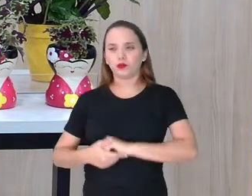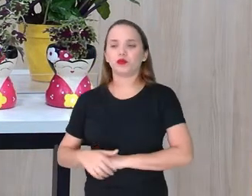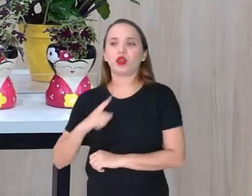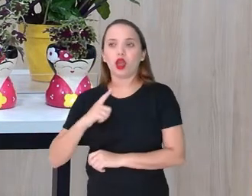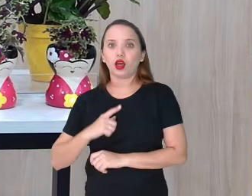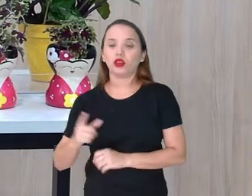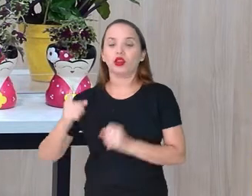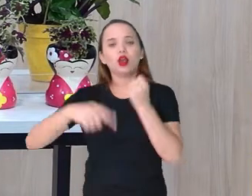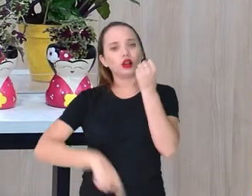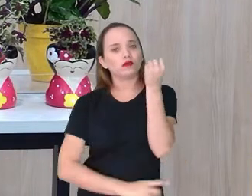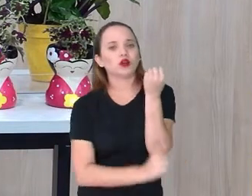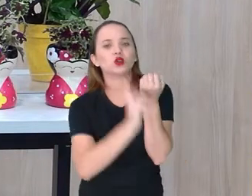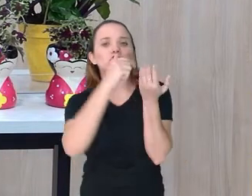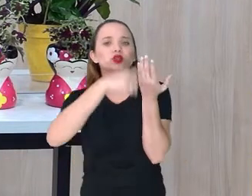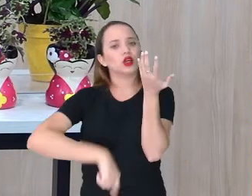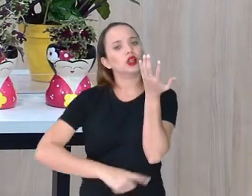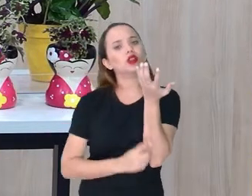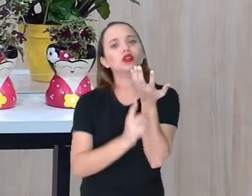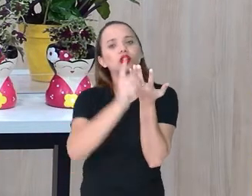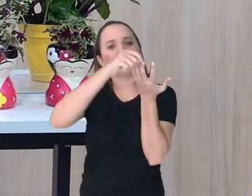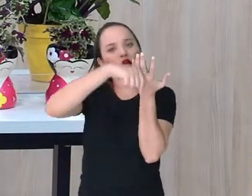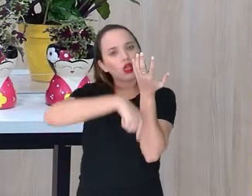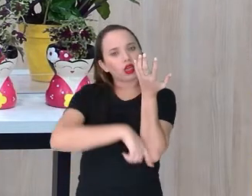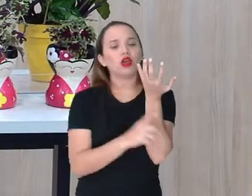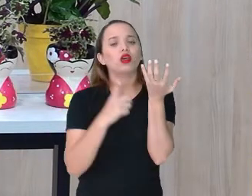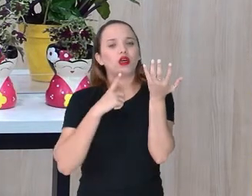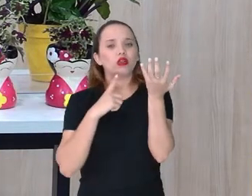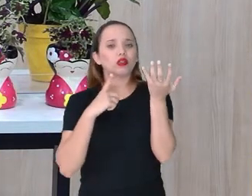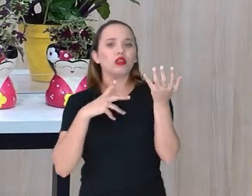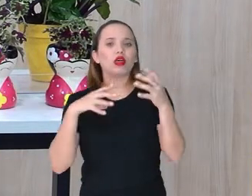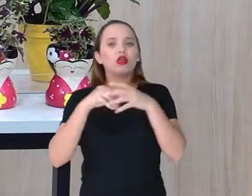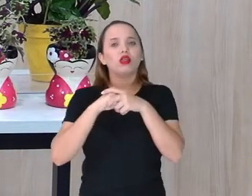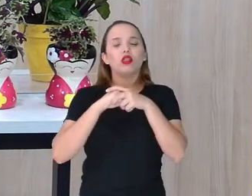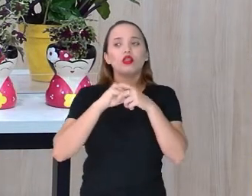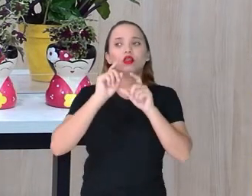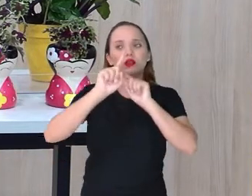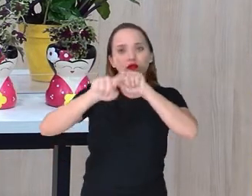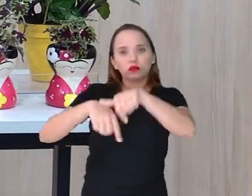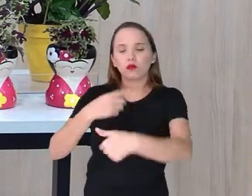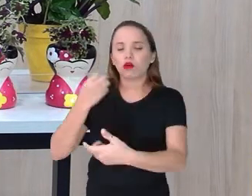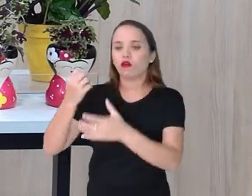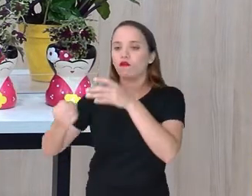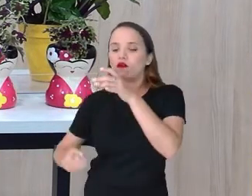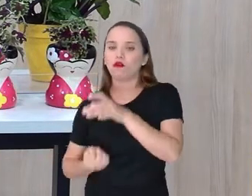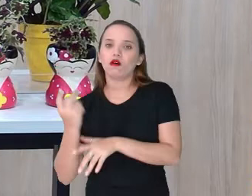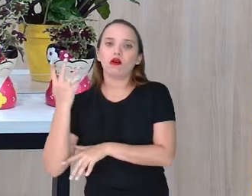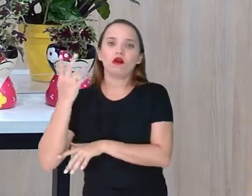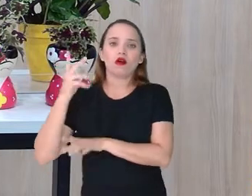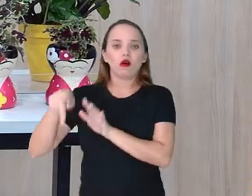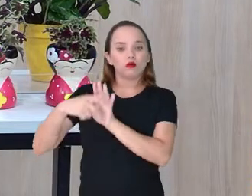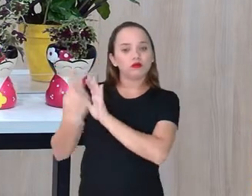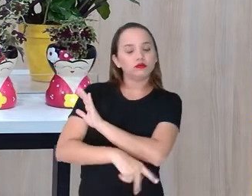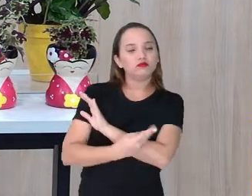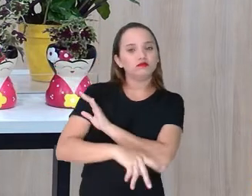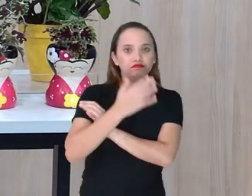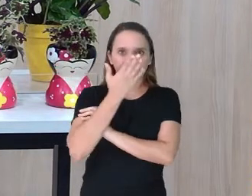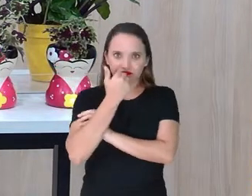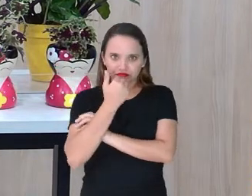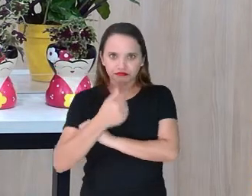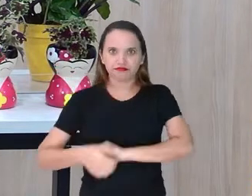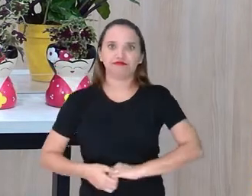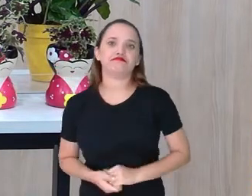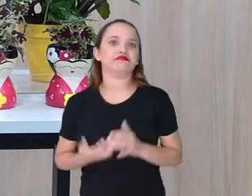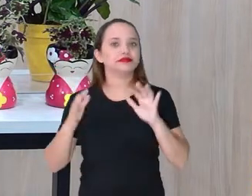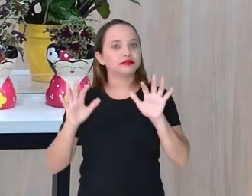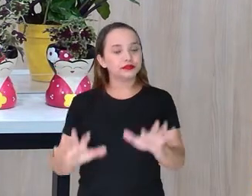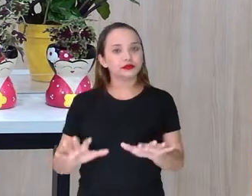que eles se realizam a fotossíntese e produzem ali naquele momento o seu próprio alimento. Então, são